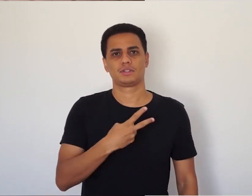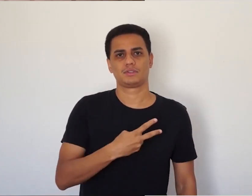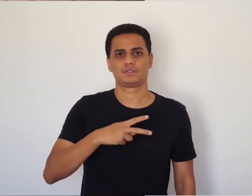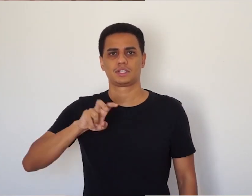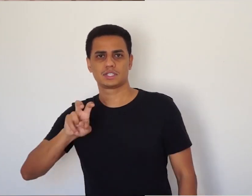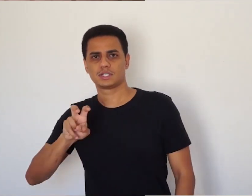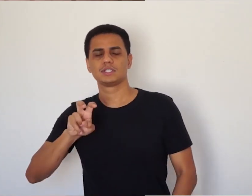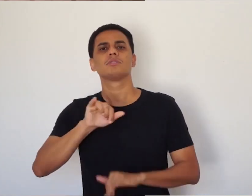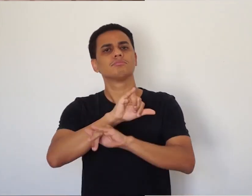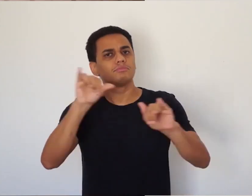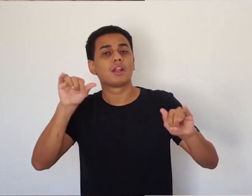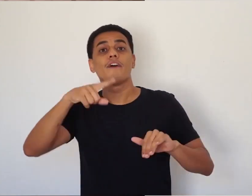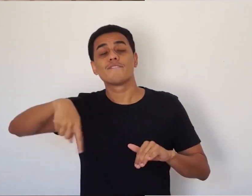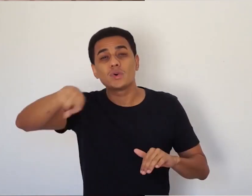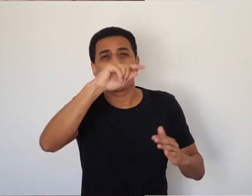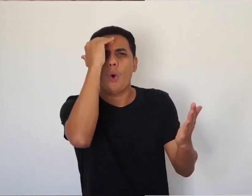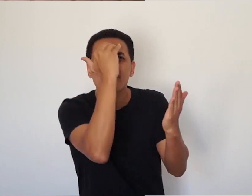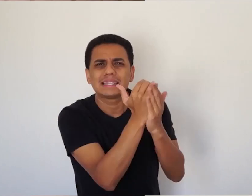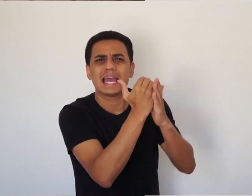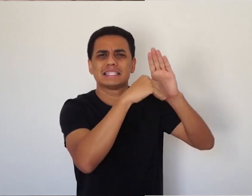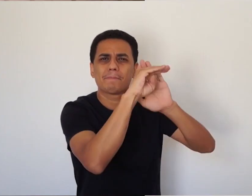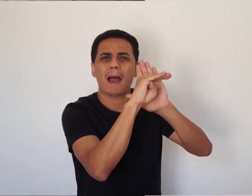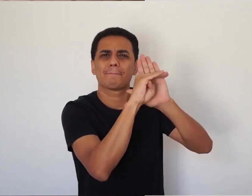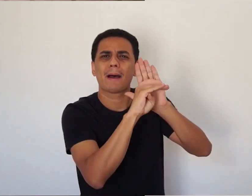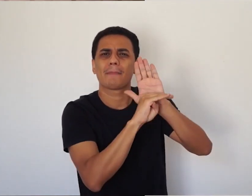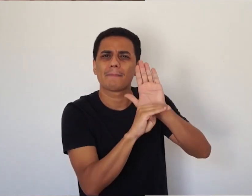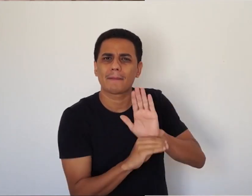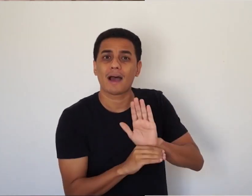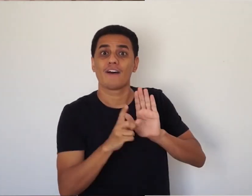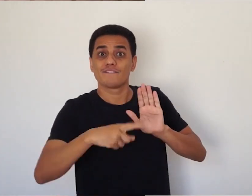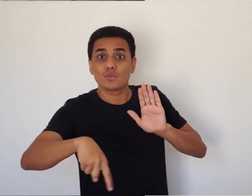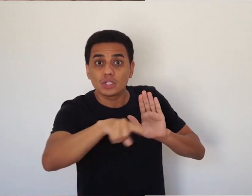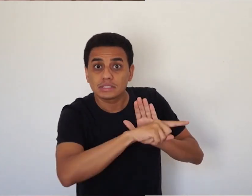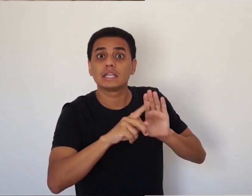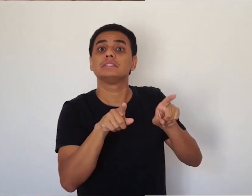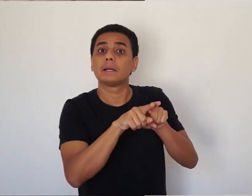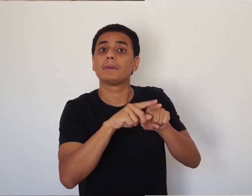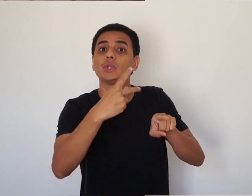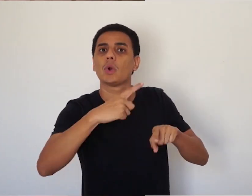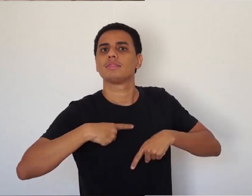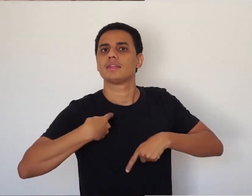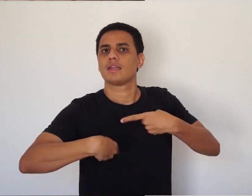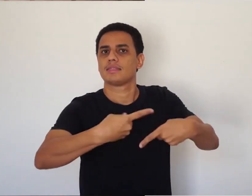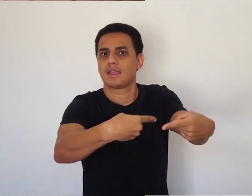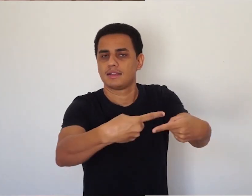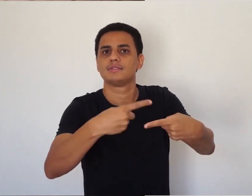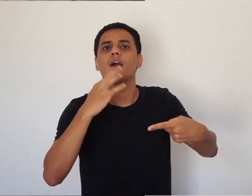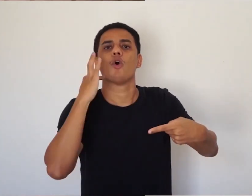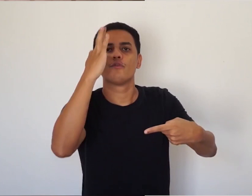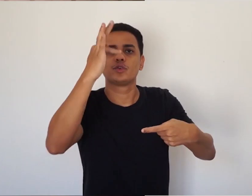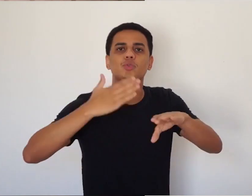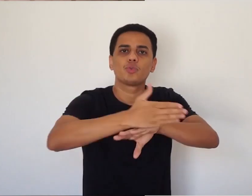25, diz assim: obedeçam as instruções como decreto perpétuo para vocês e para os seus